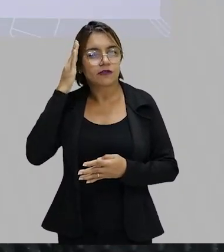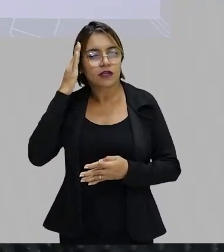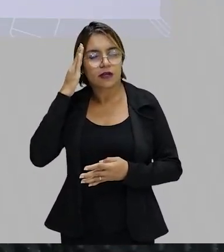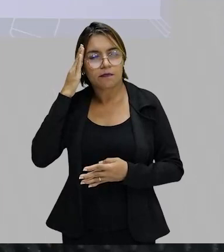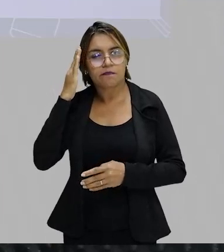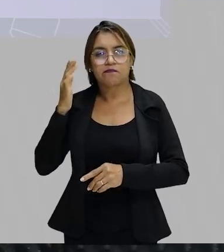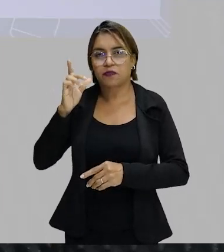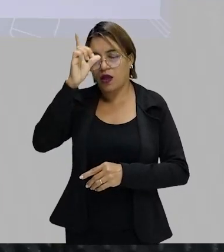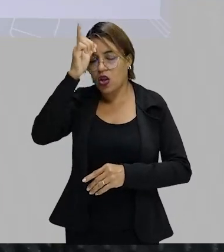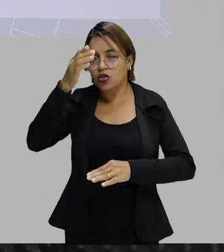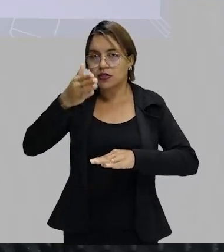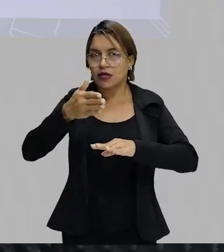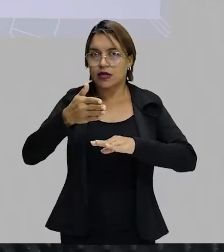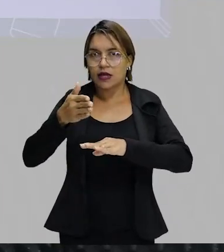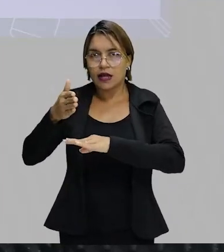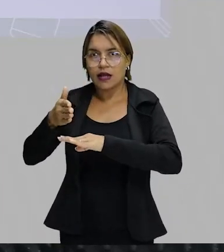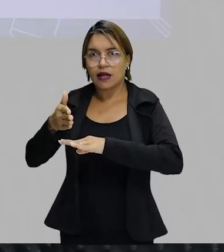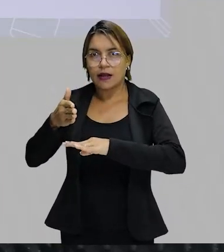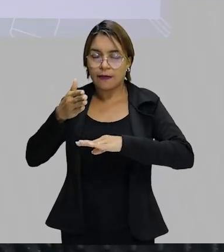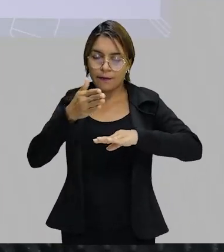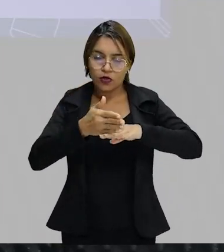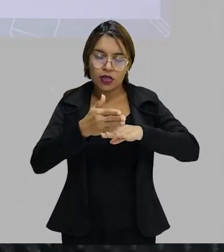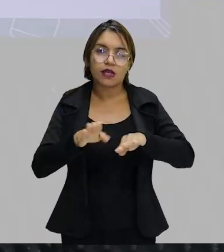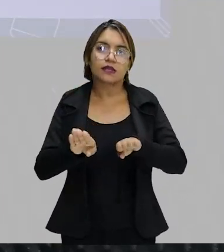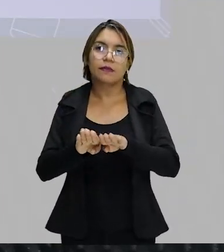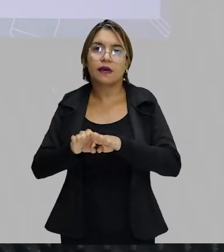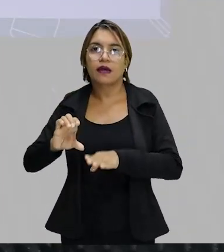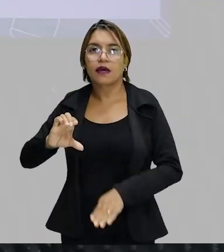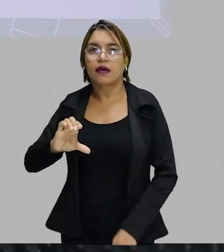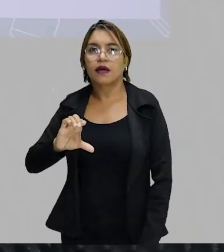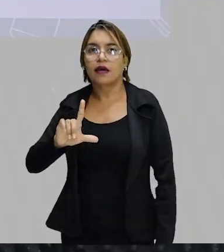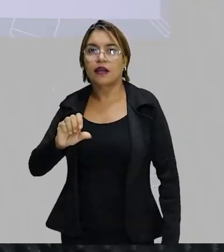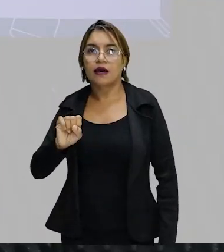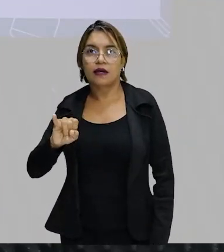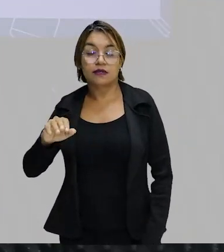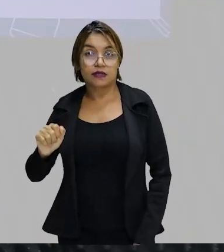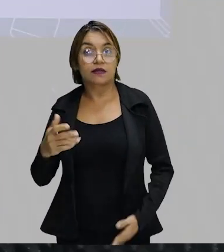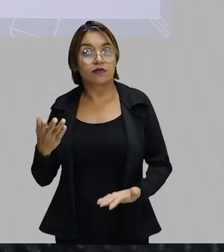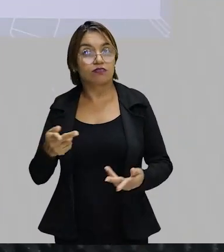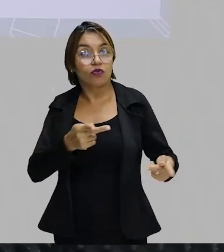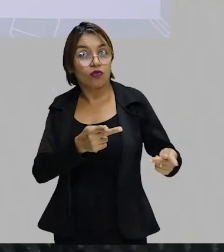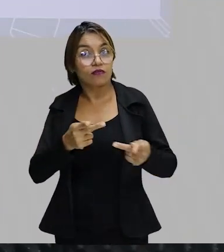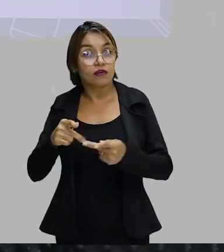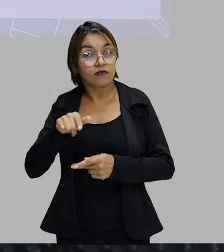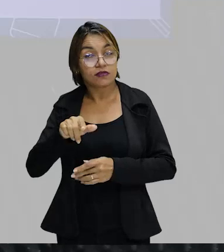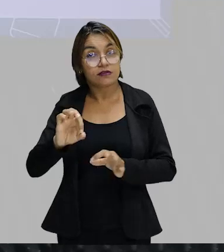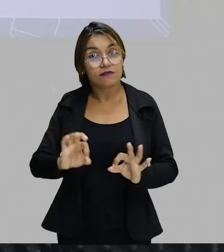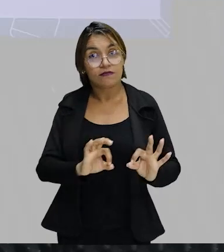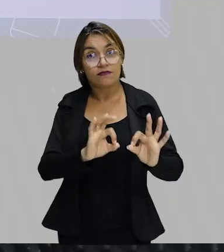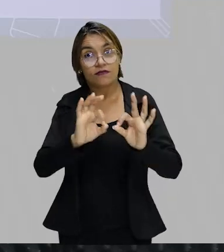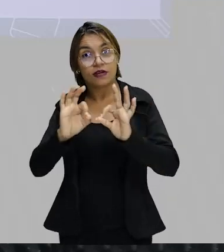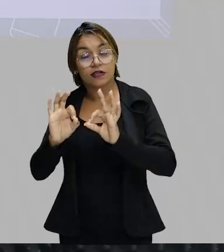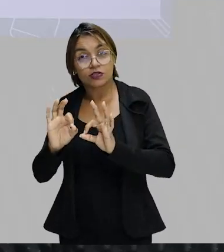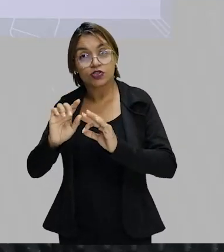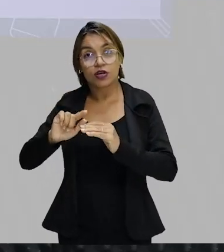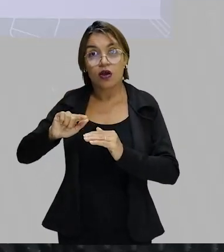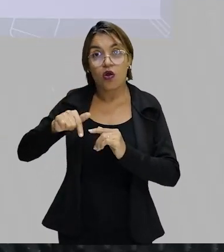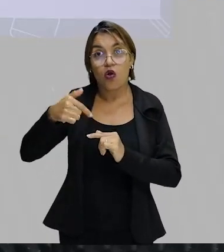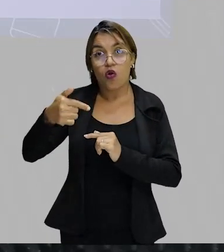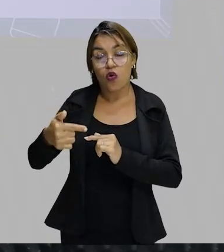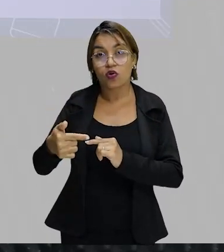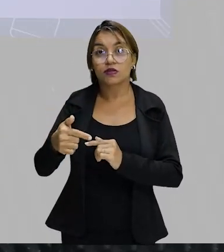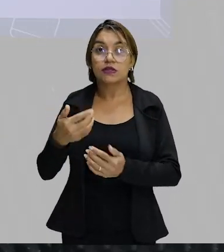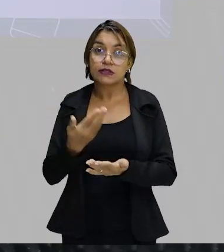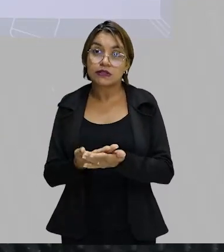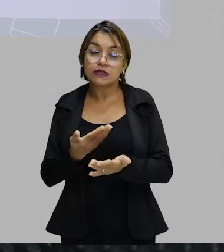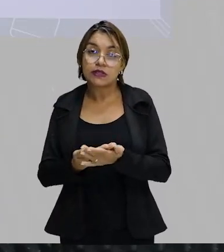clássica quanto a lógica moderna, ok? E aí eu deixo aqui o convite a vocês acompanharem as próximas aulas que nós temos, que